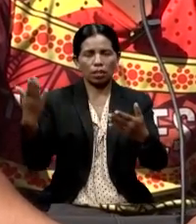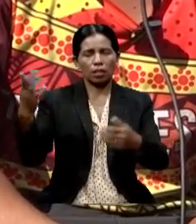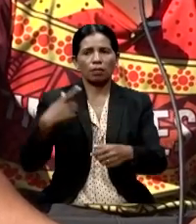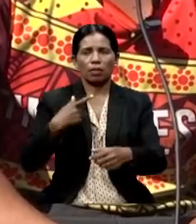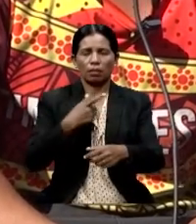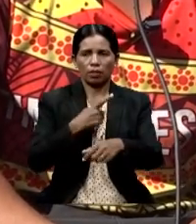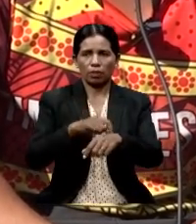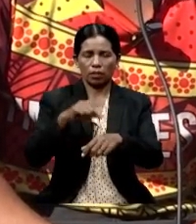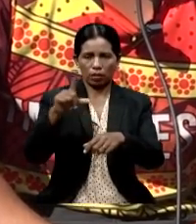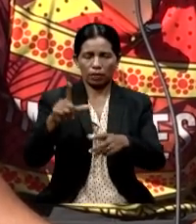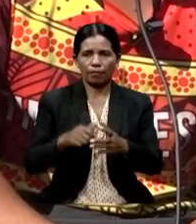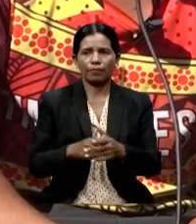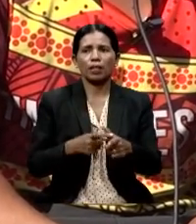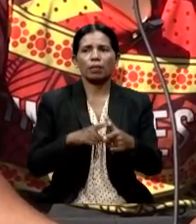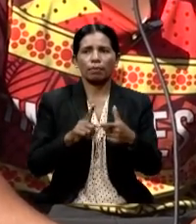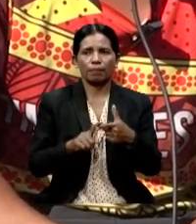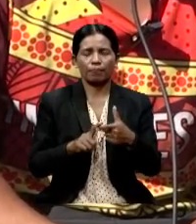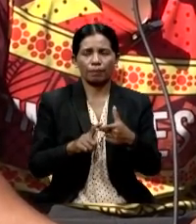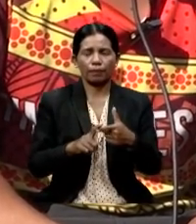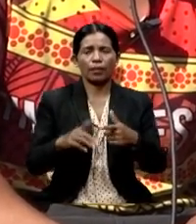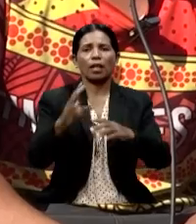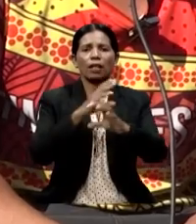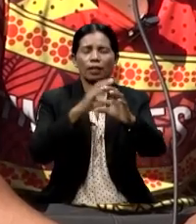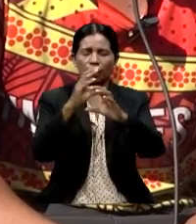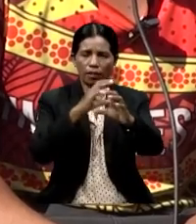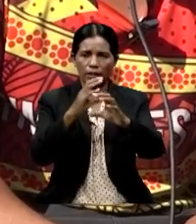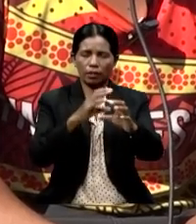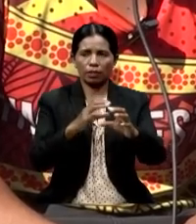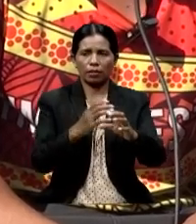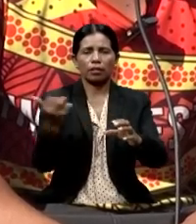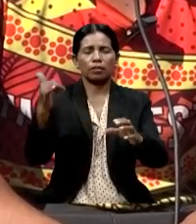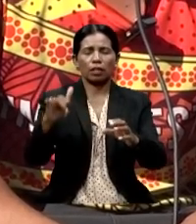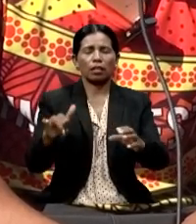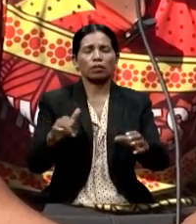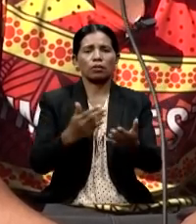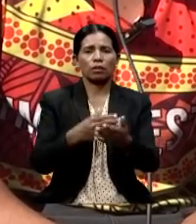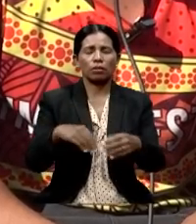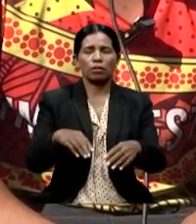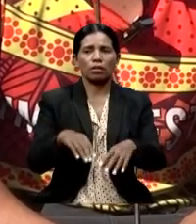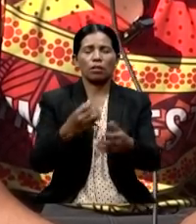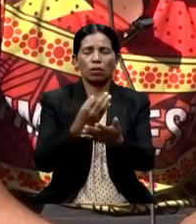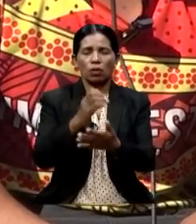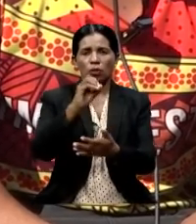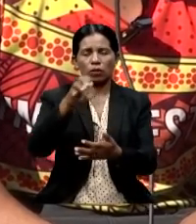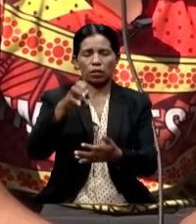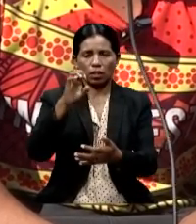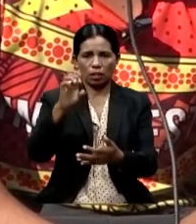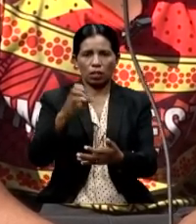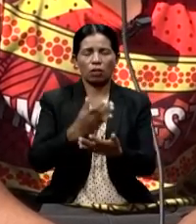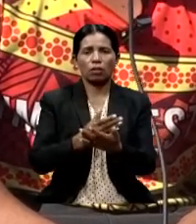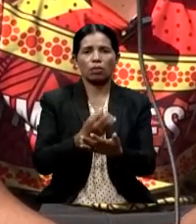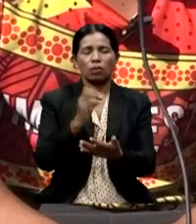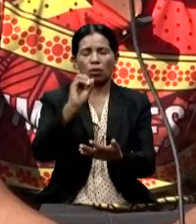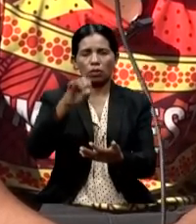nasional. E depois, kareta nebe mak sira atu lelaun ne orsamento geral do estado, sosa orsamento geral do